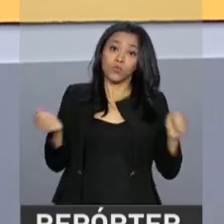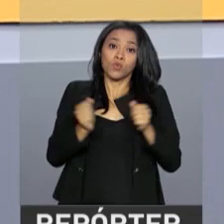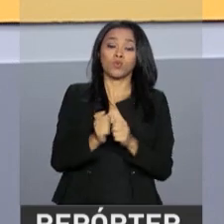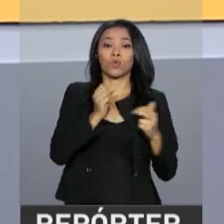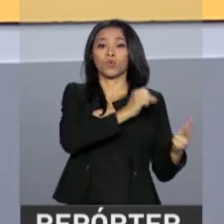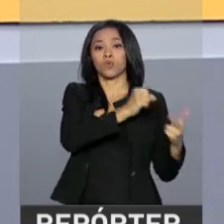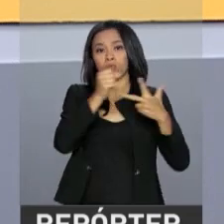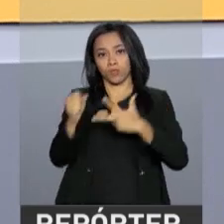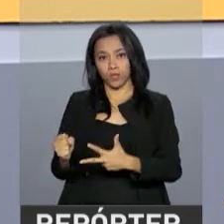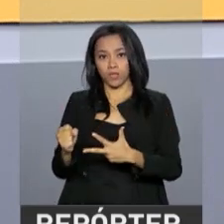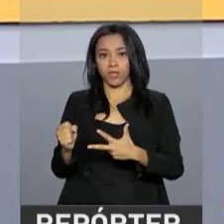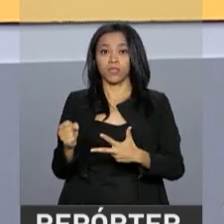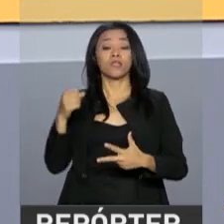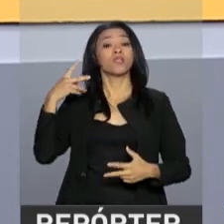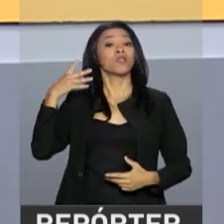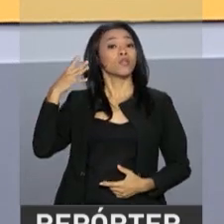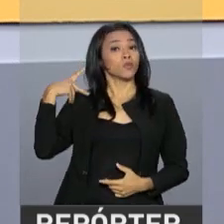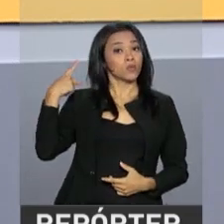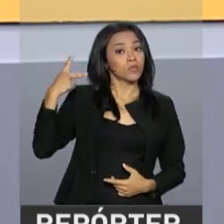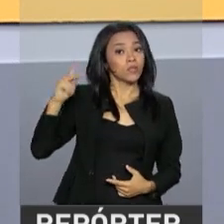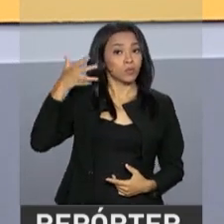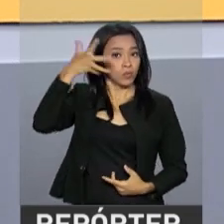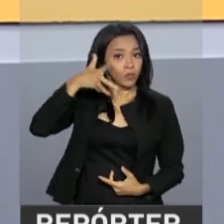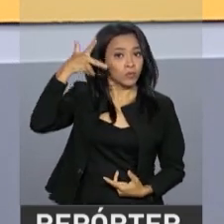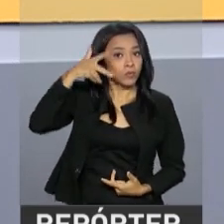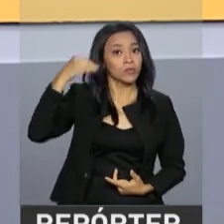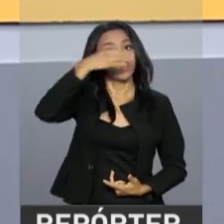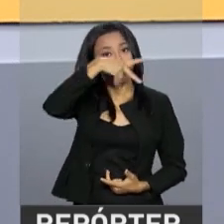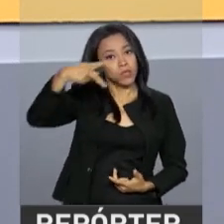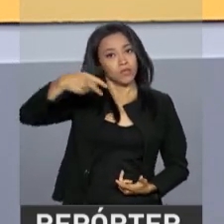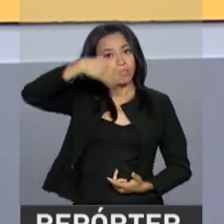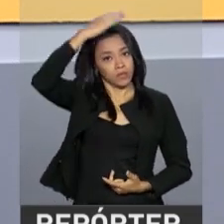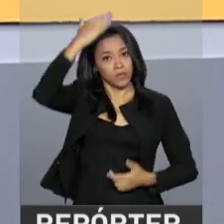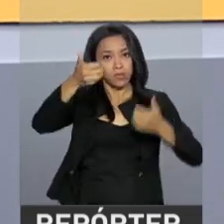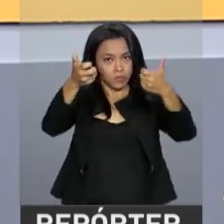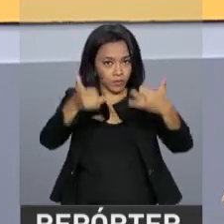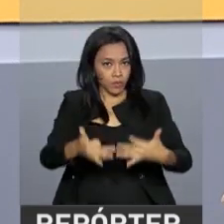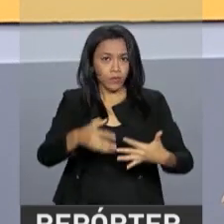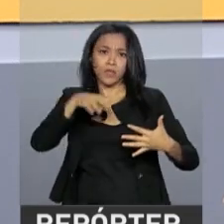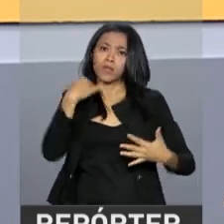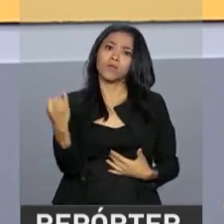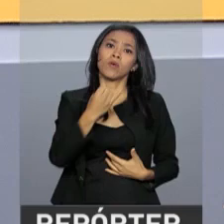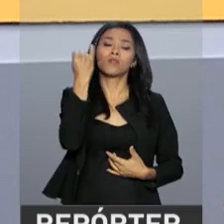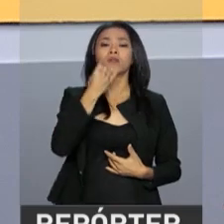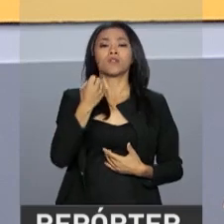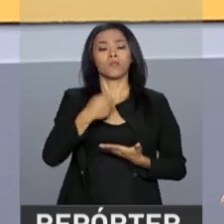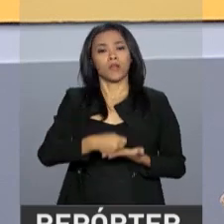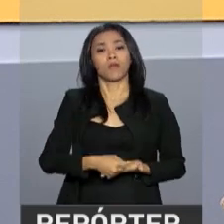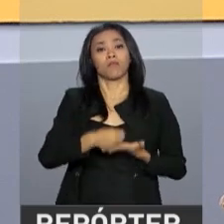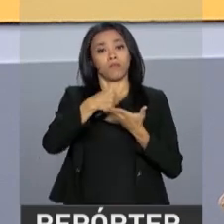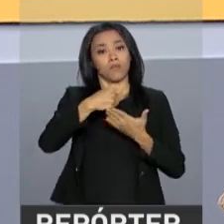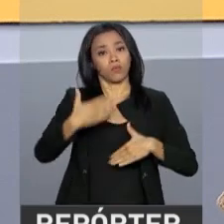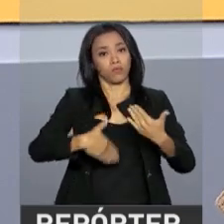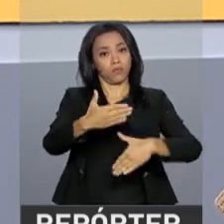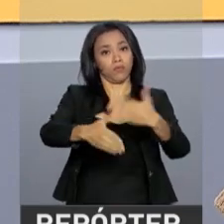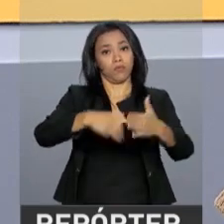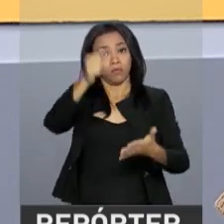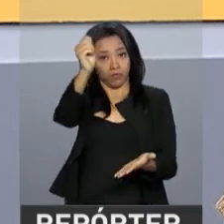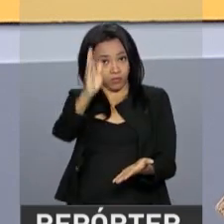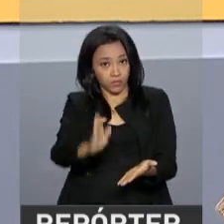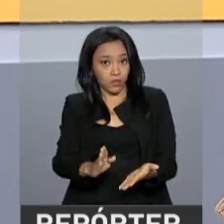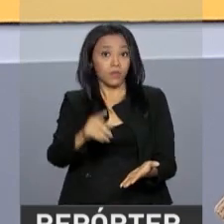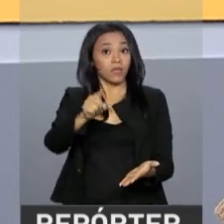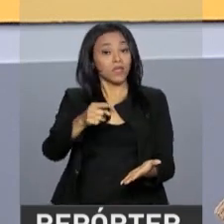judiciário e seu discurso o presidente disse que as cooperativas são fundamentais para o desenvolvimento do país e destacou alguns